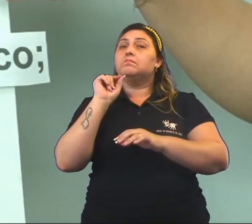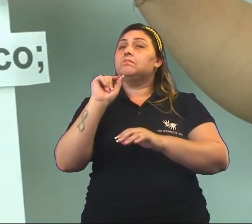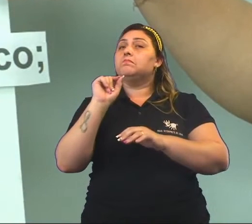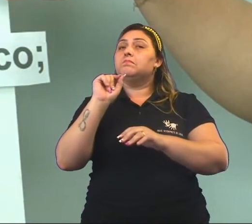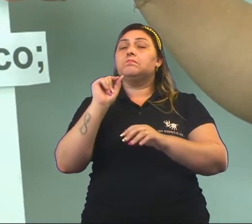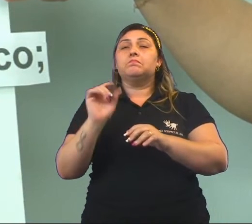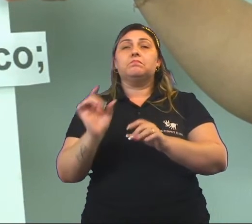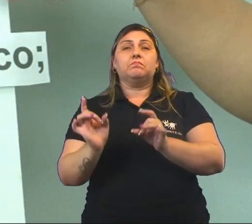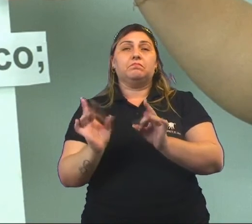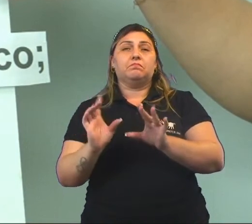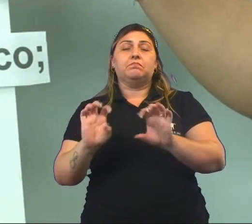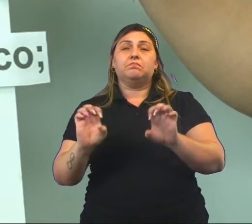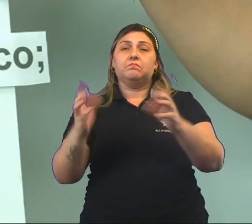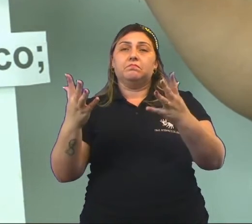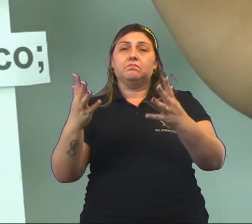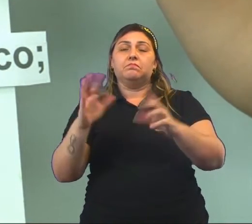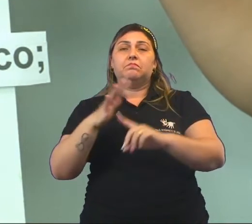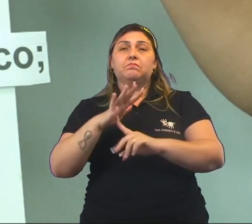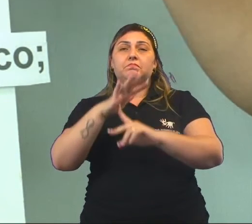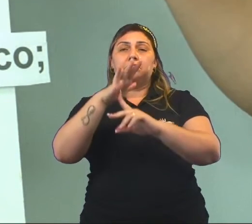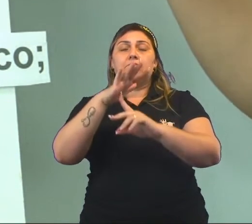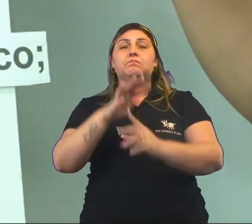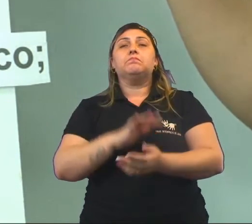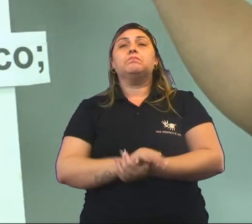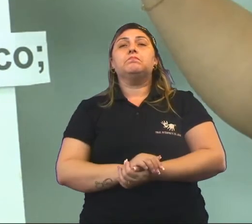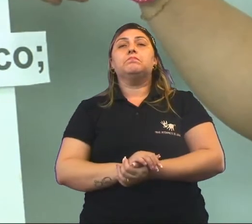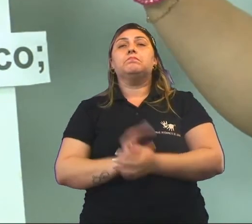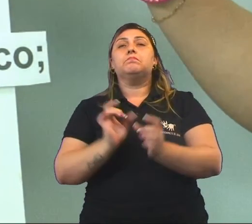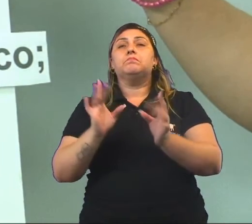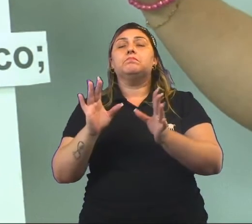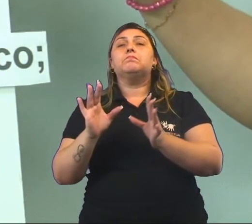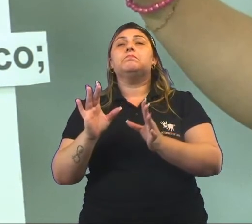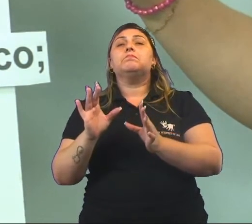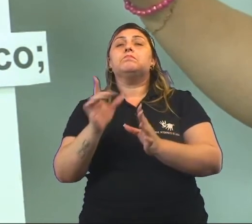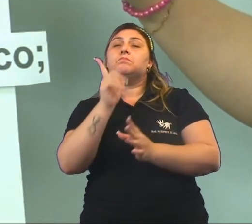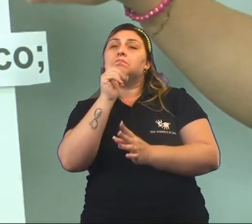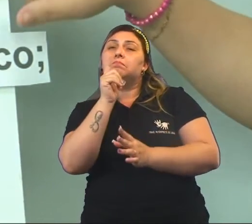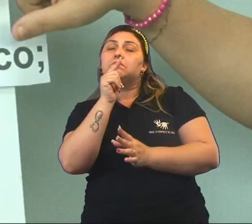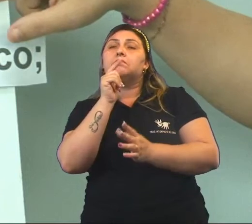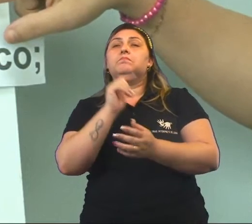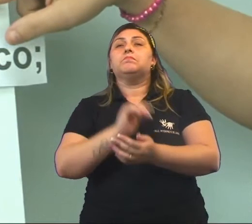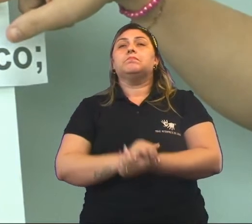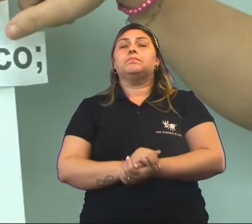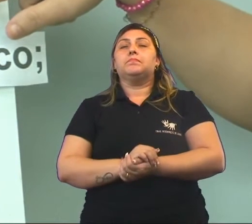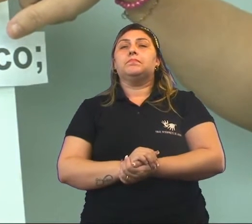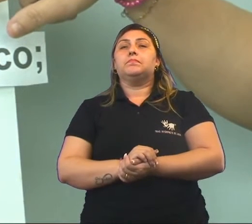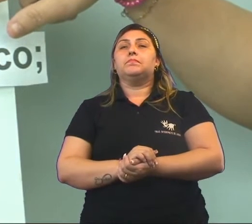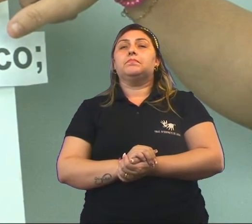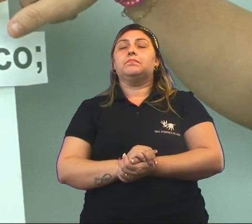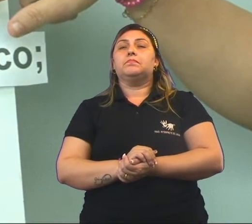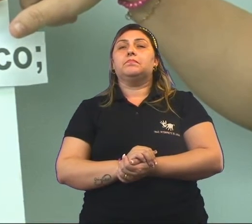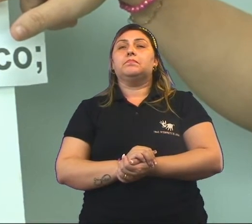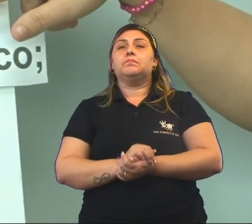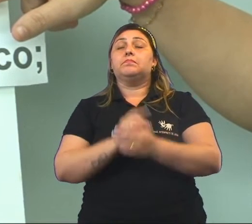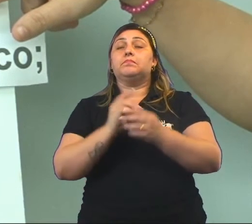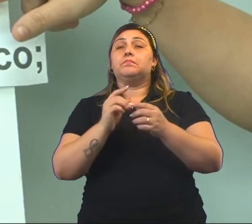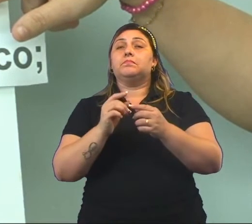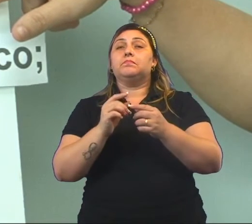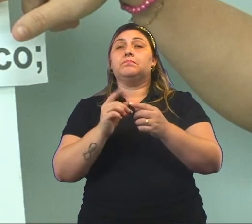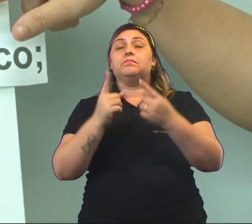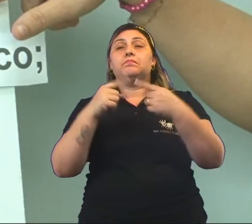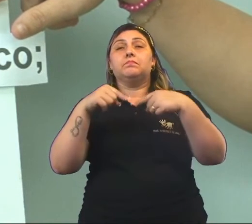função, feirante, vendedor ambulante. Empregado é